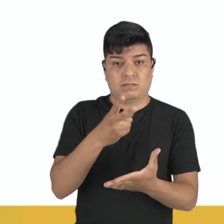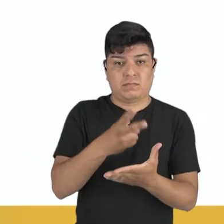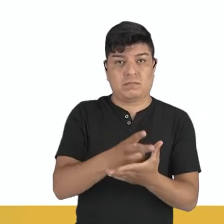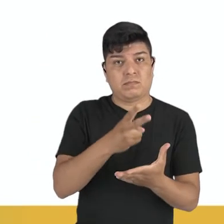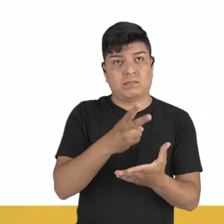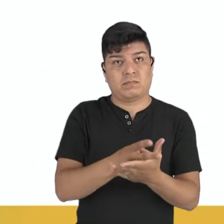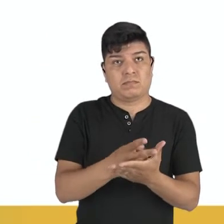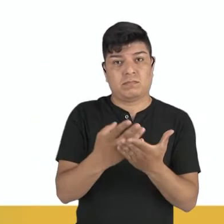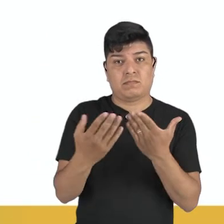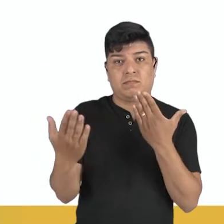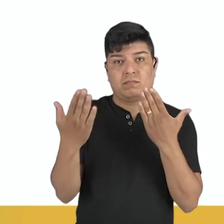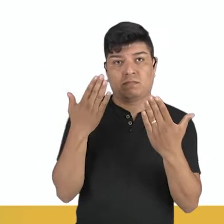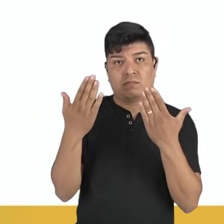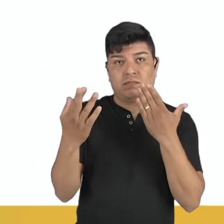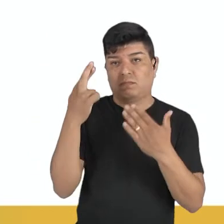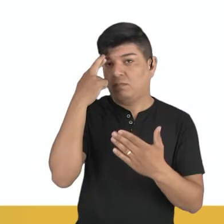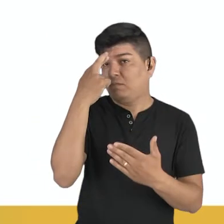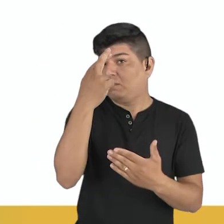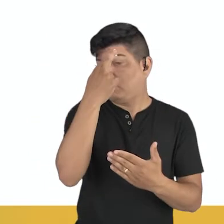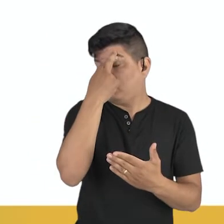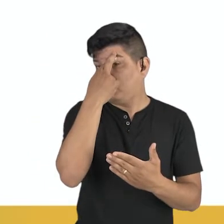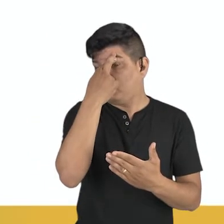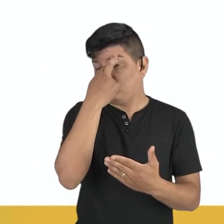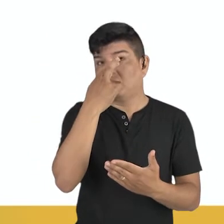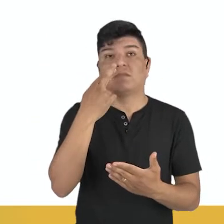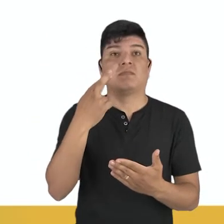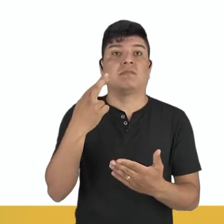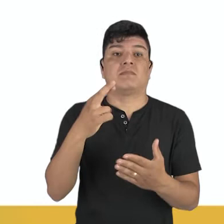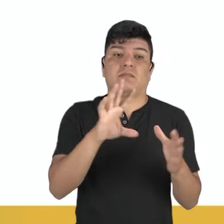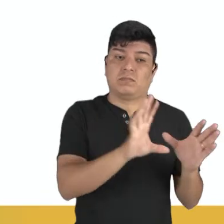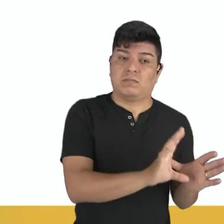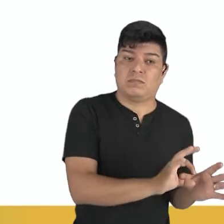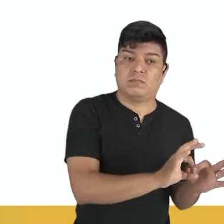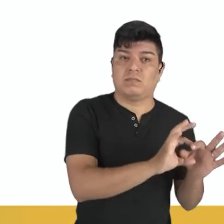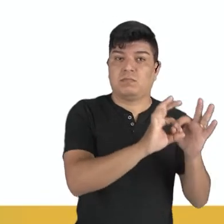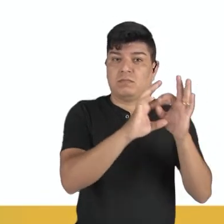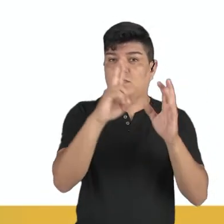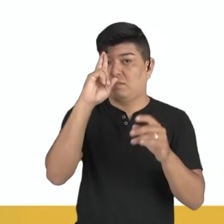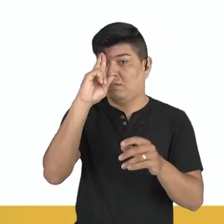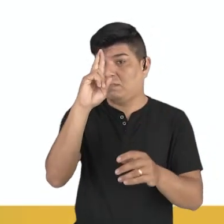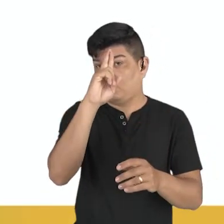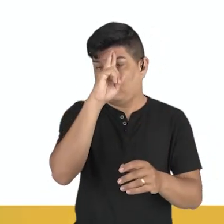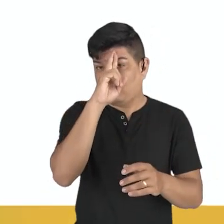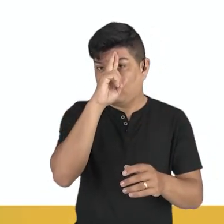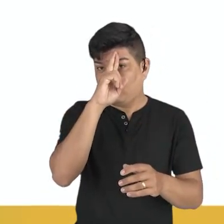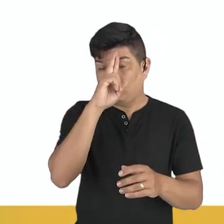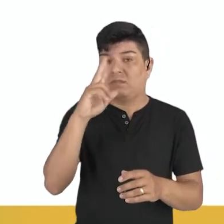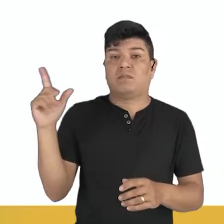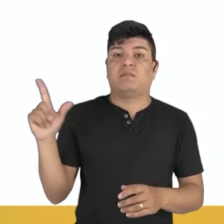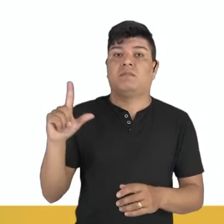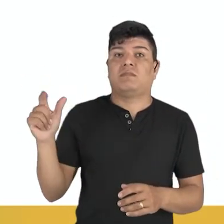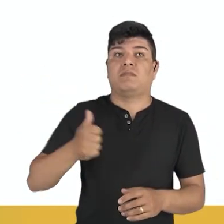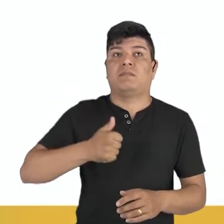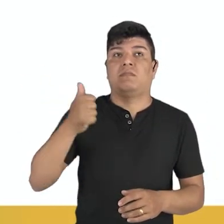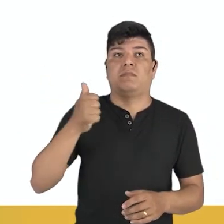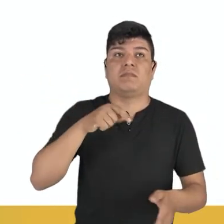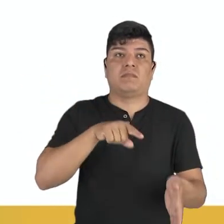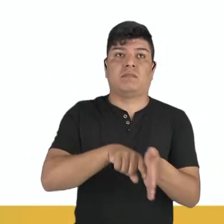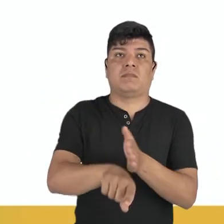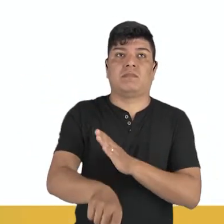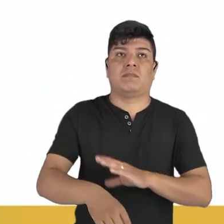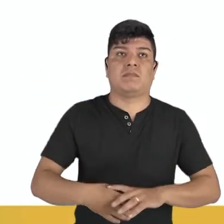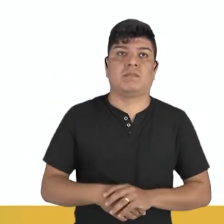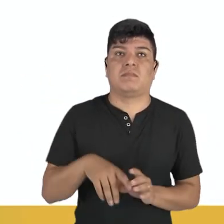vai ver essa relação entre história entre os contextos históricos e a literatura vamos lá para nossa primeira que